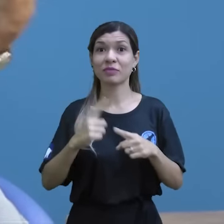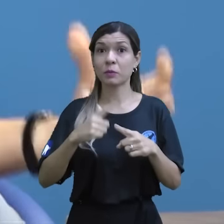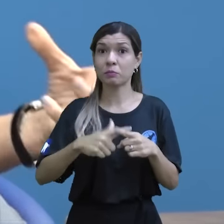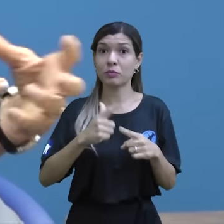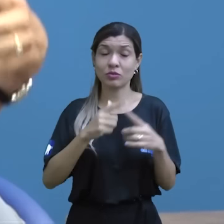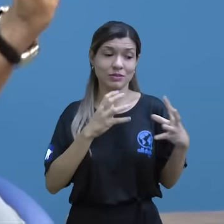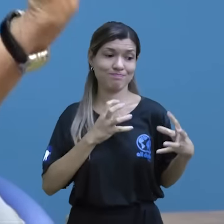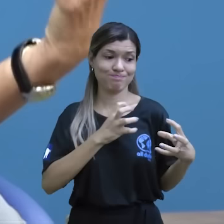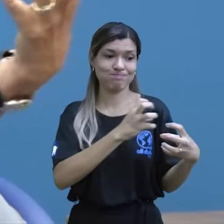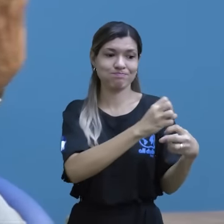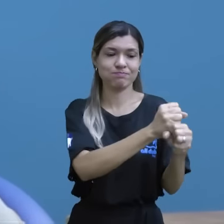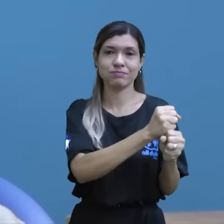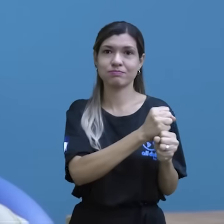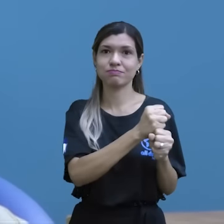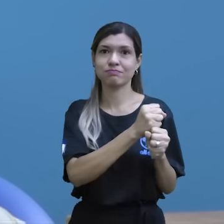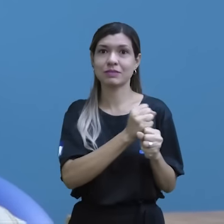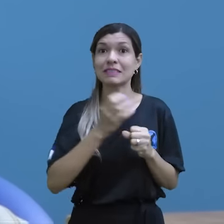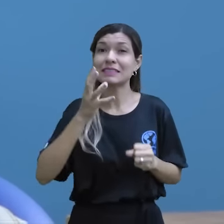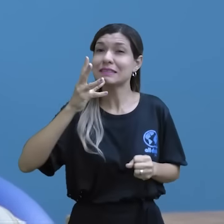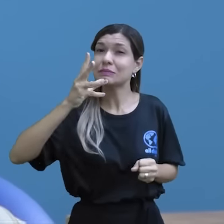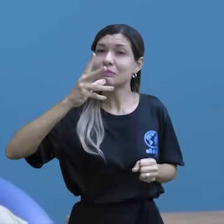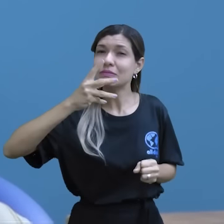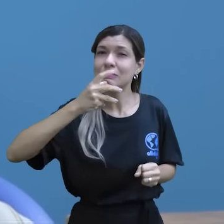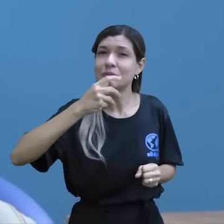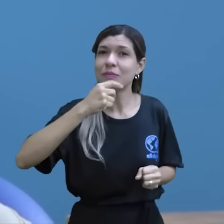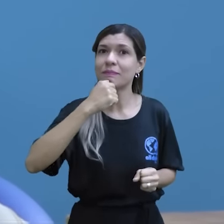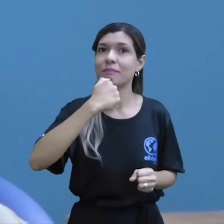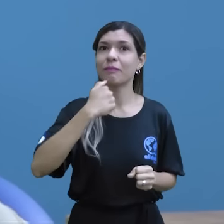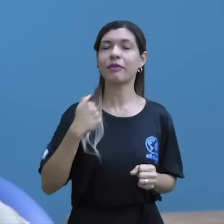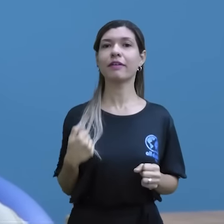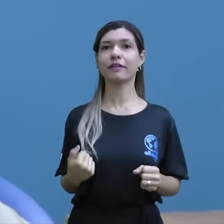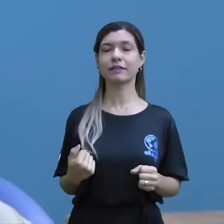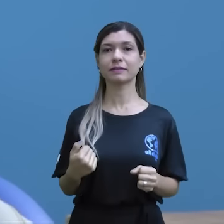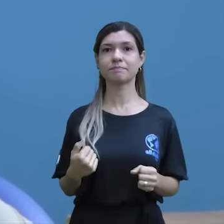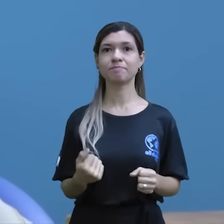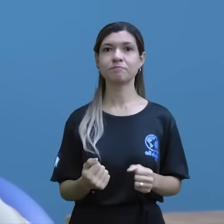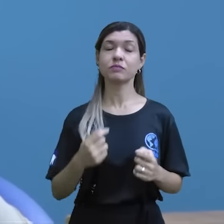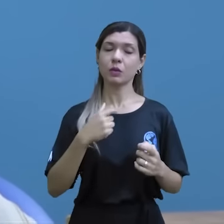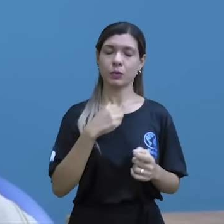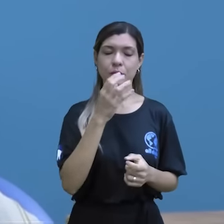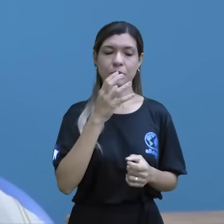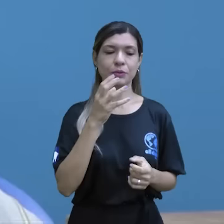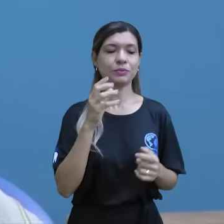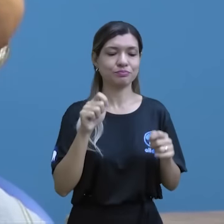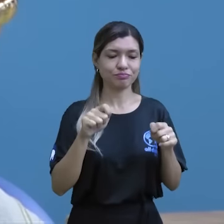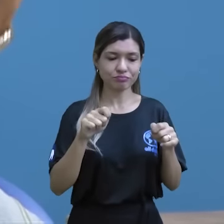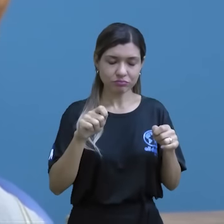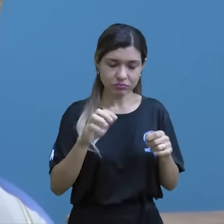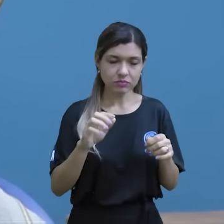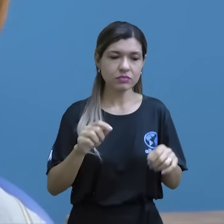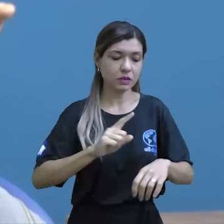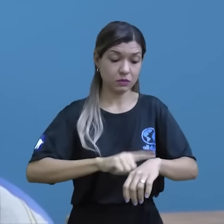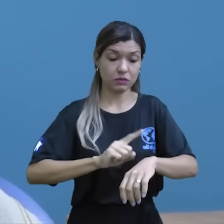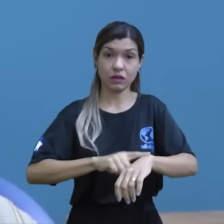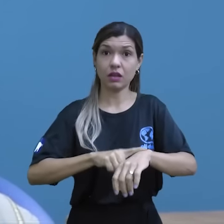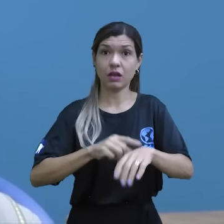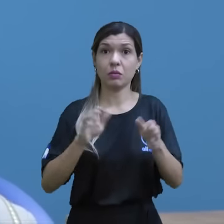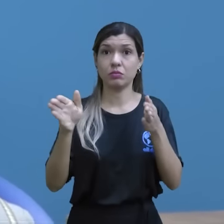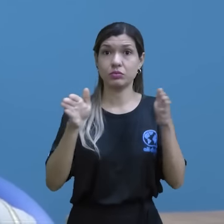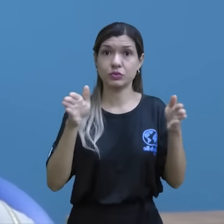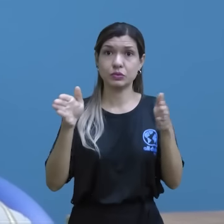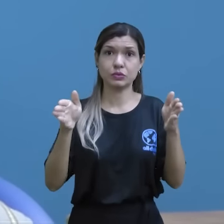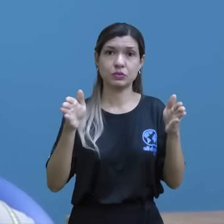Mas saiu de uma forma tão grande que era como se eu estivesse vivenciando isso. E, quando eu escrevi o último